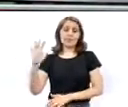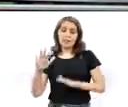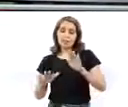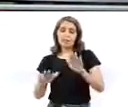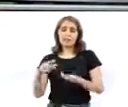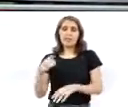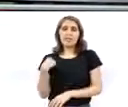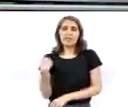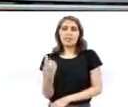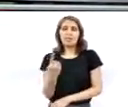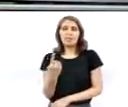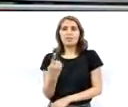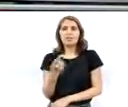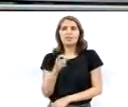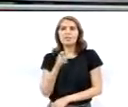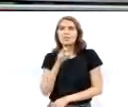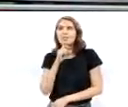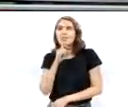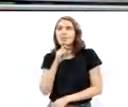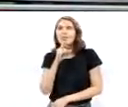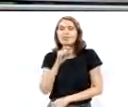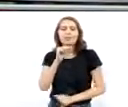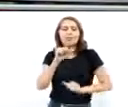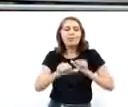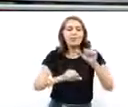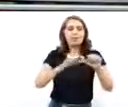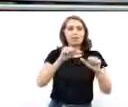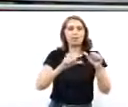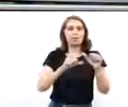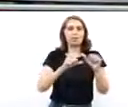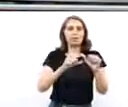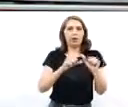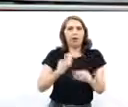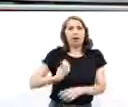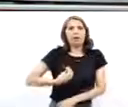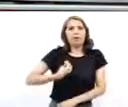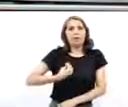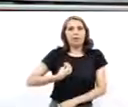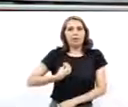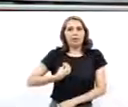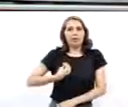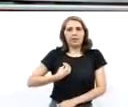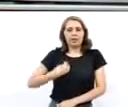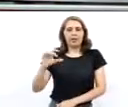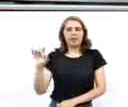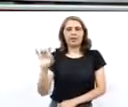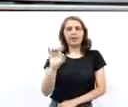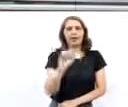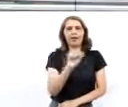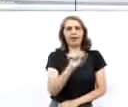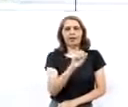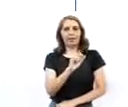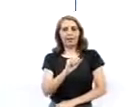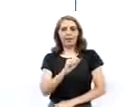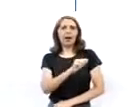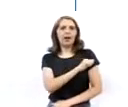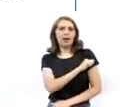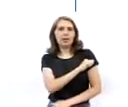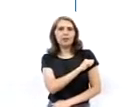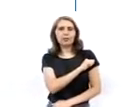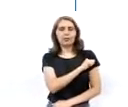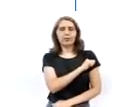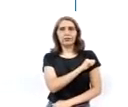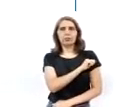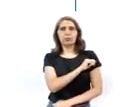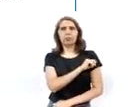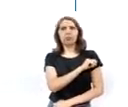Algumas delas que talvez nós nunca consigamos transformar, mudar essa realidade. Primeiro foi o fechamento das